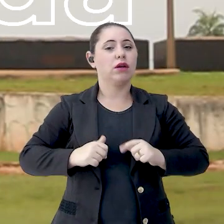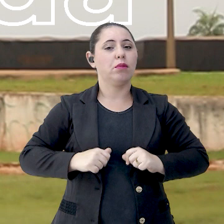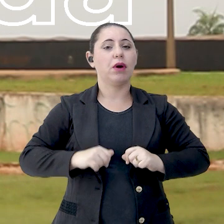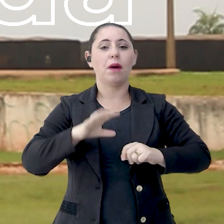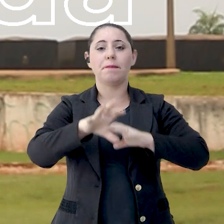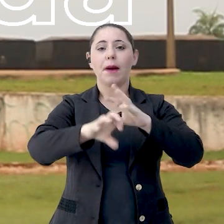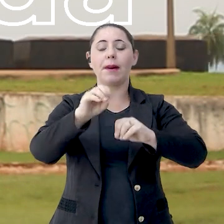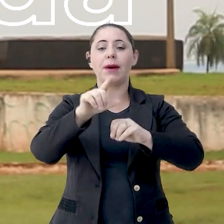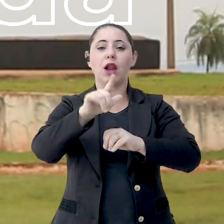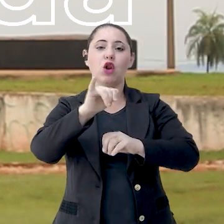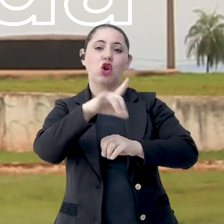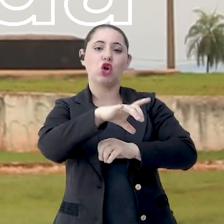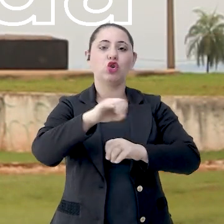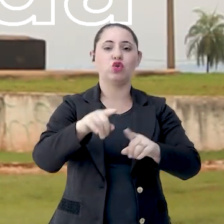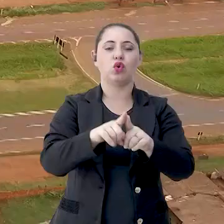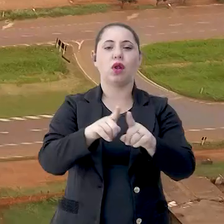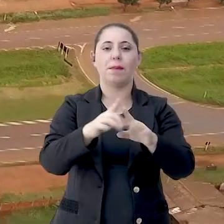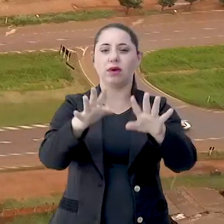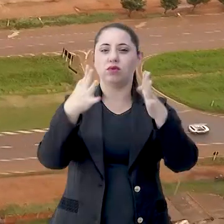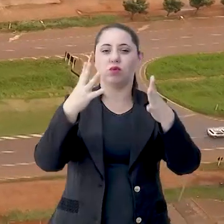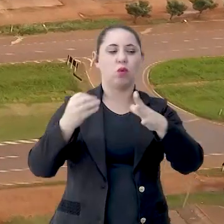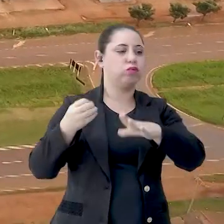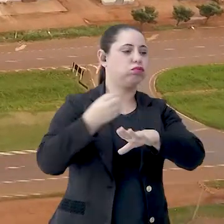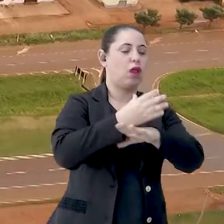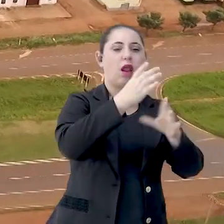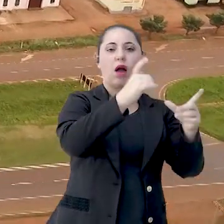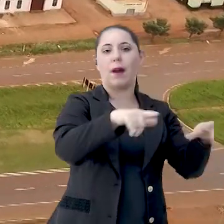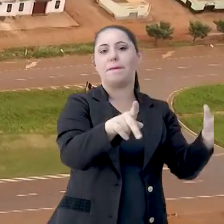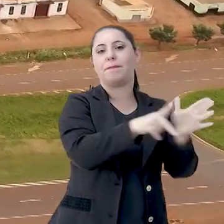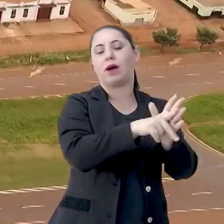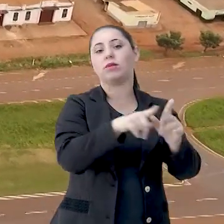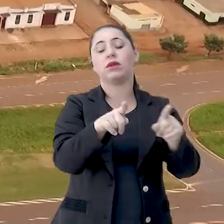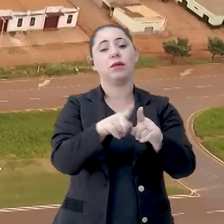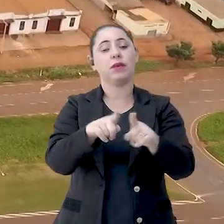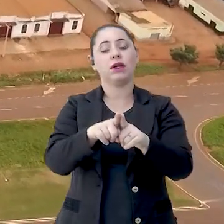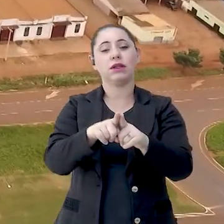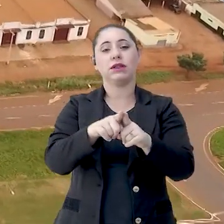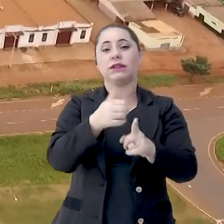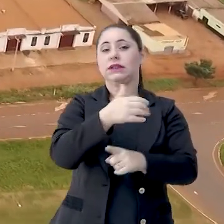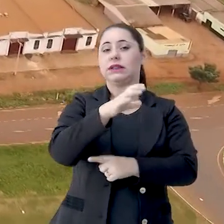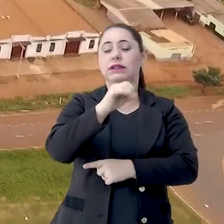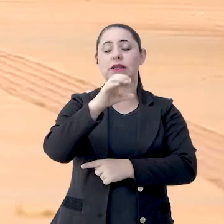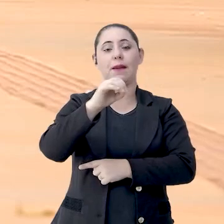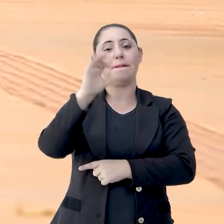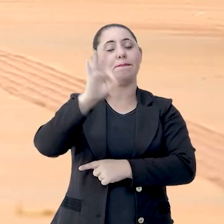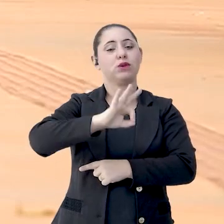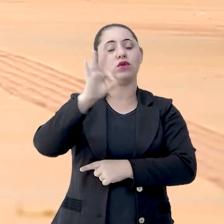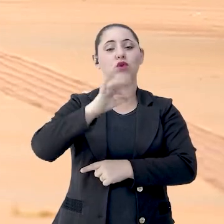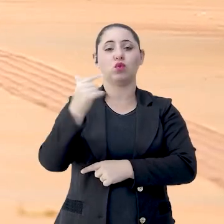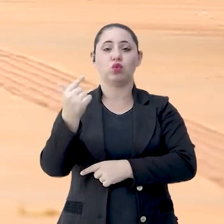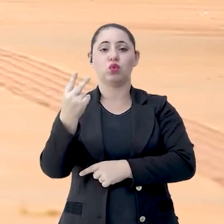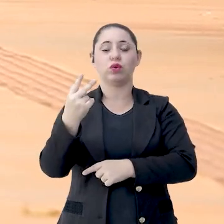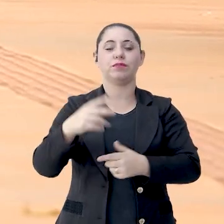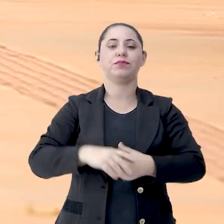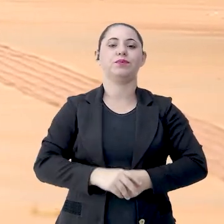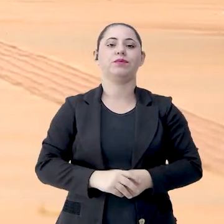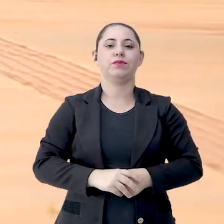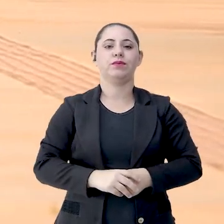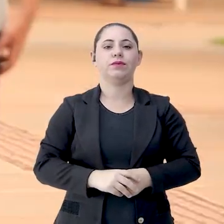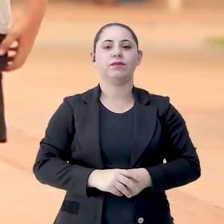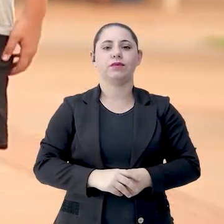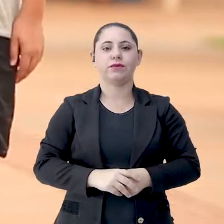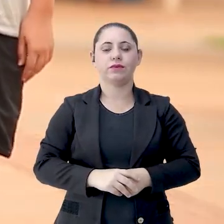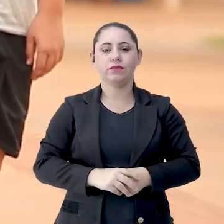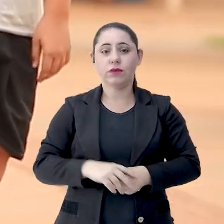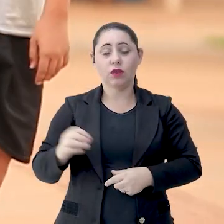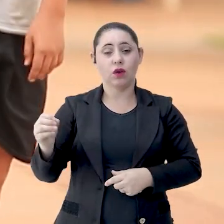Nova Alvorada do Sul tem o segundo maior índice de desenvolvimento humano da região e a melhor nota do IDEB para as séries